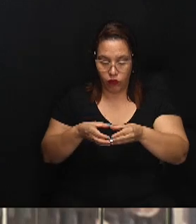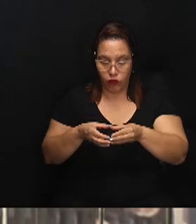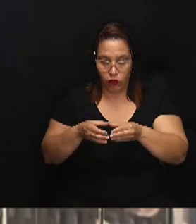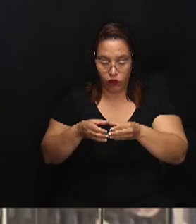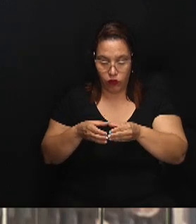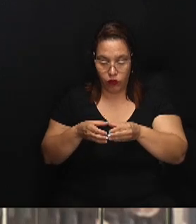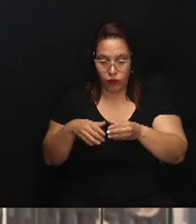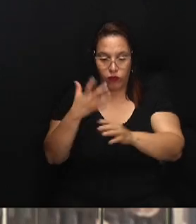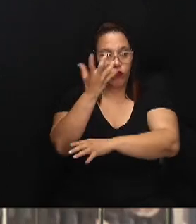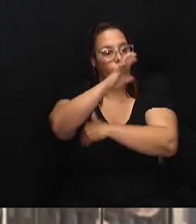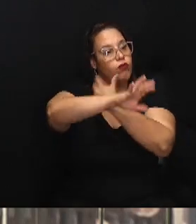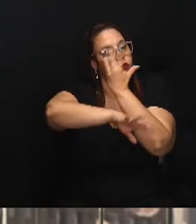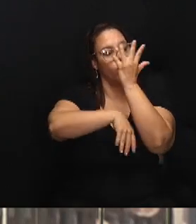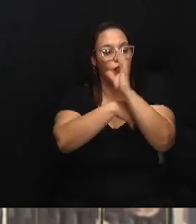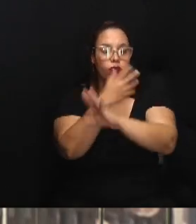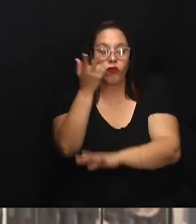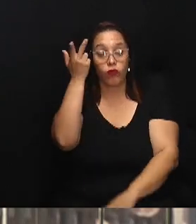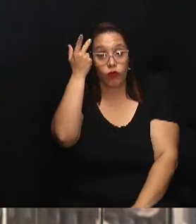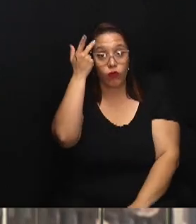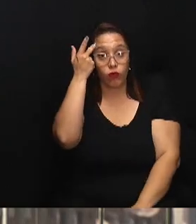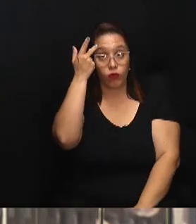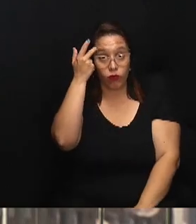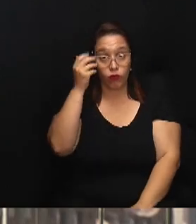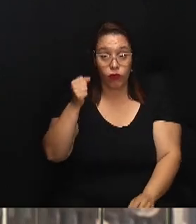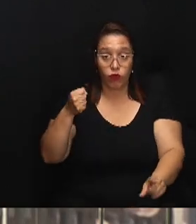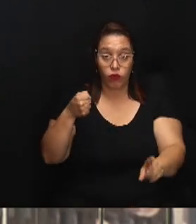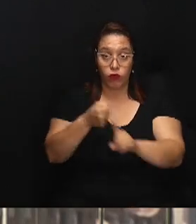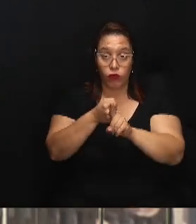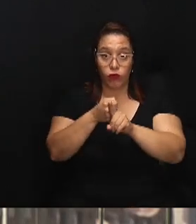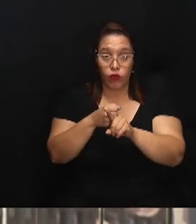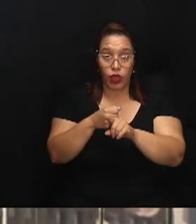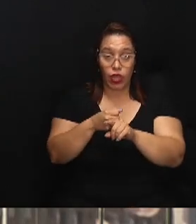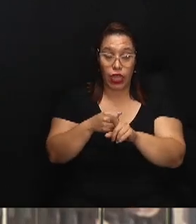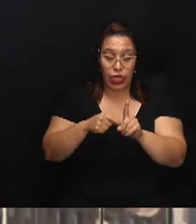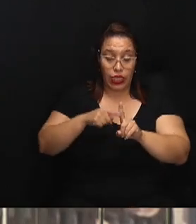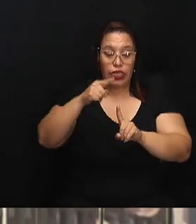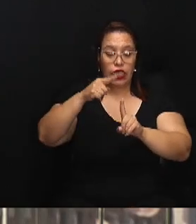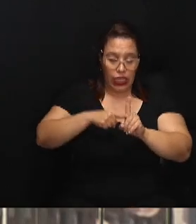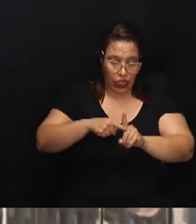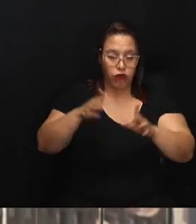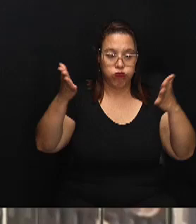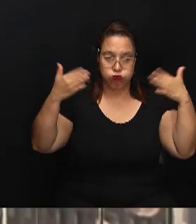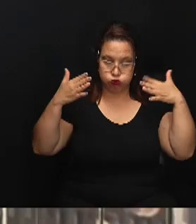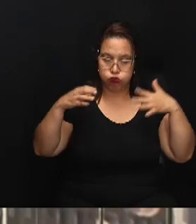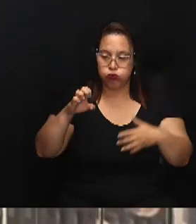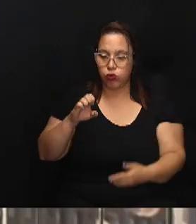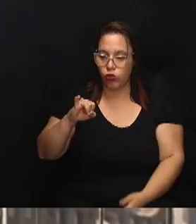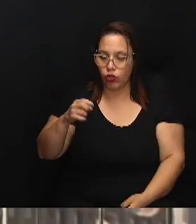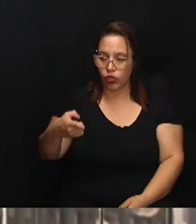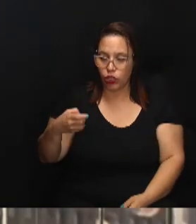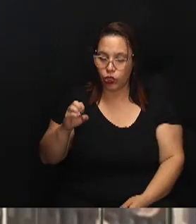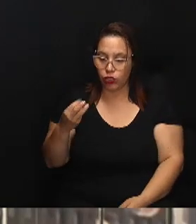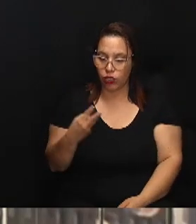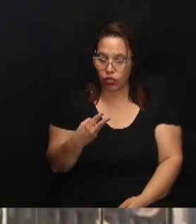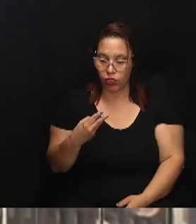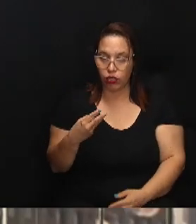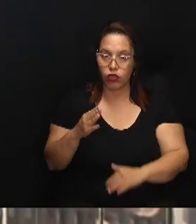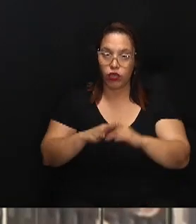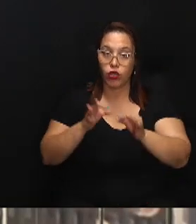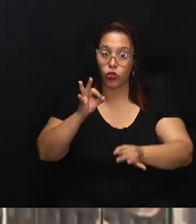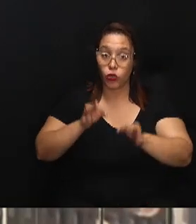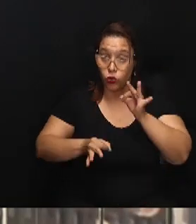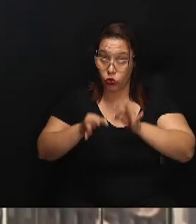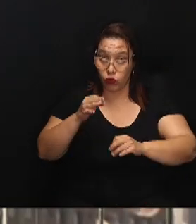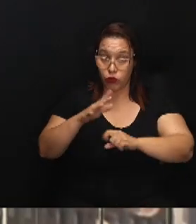cobertura florestal nativa a fim de combater ilhas de calor. Ainda há os eixos 3, que trata da justiça